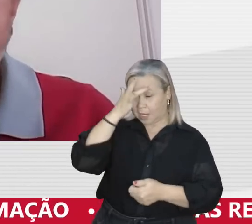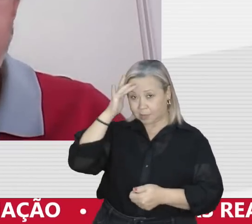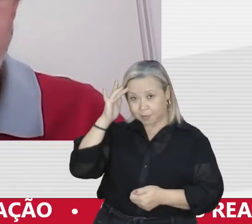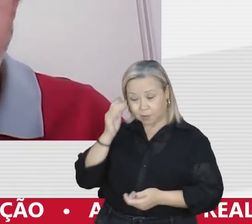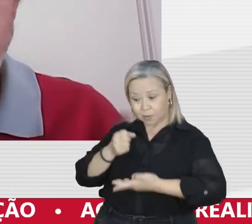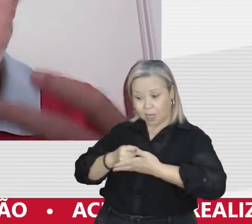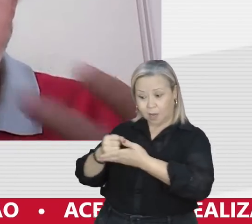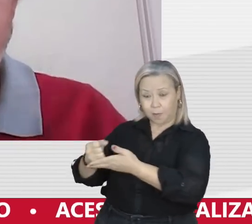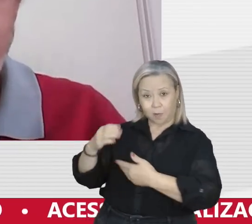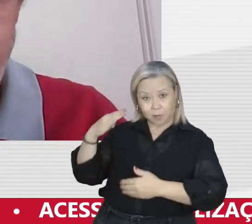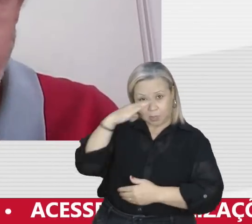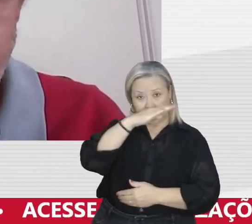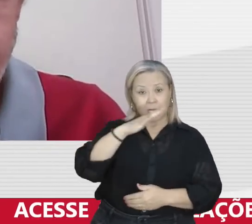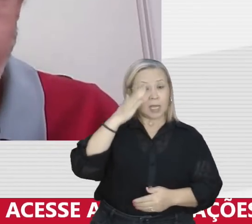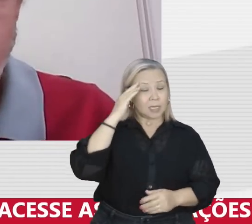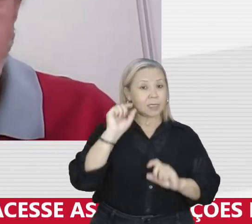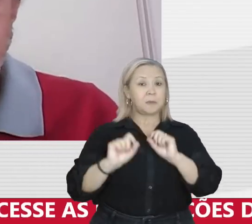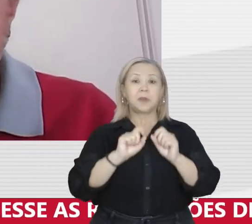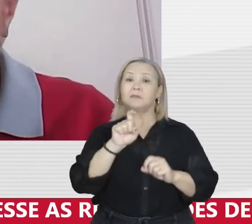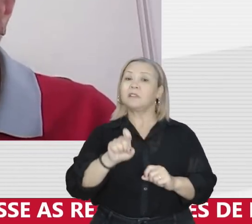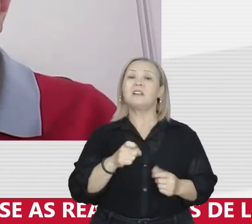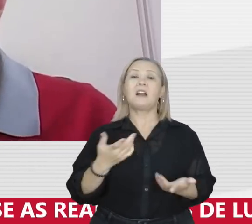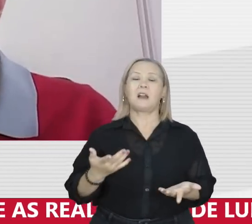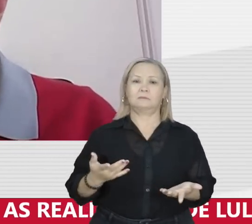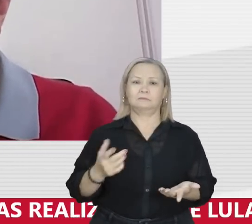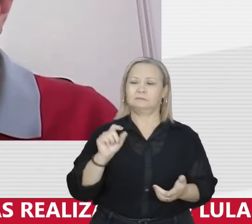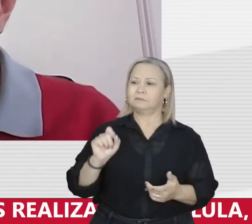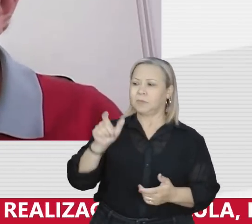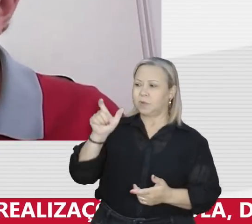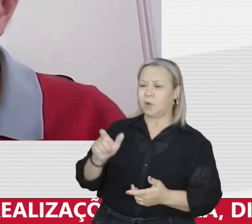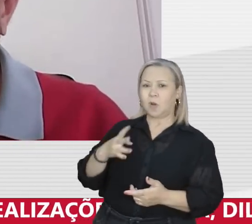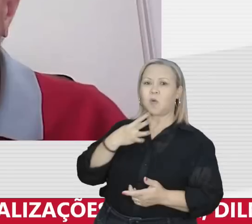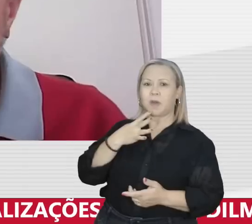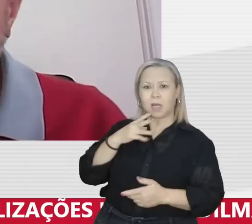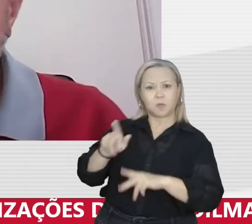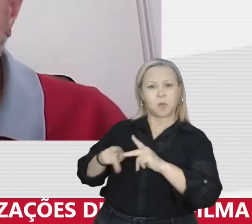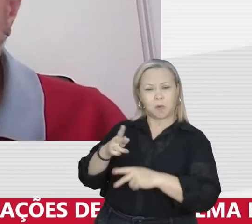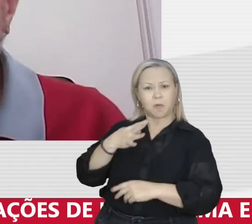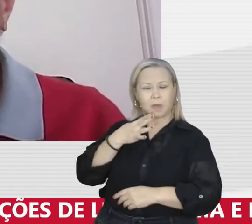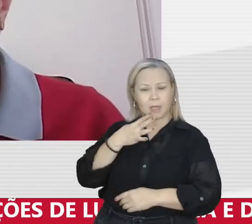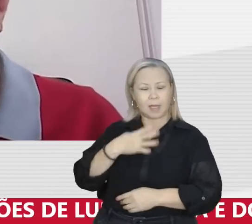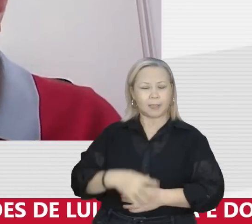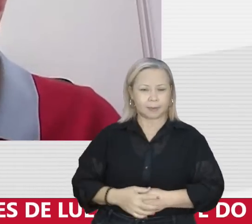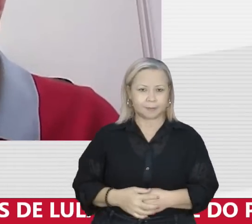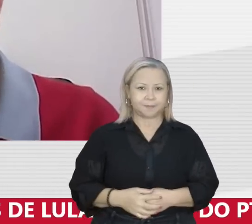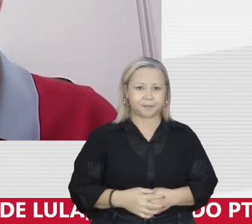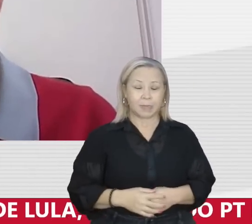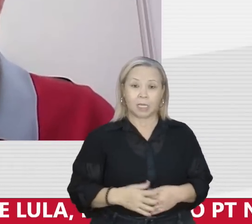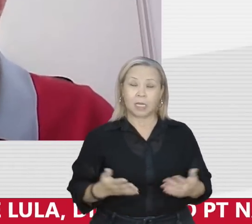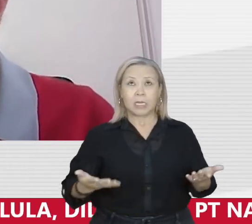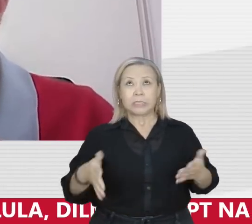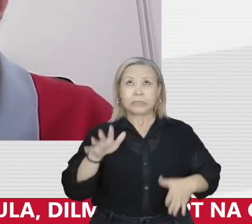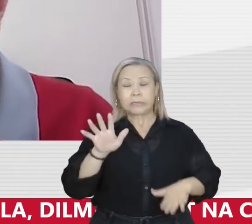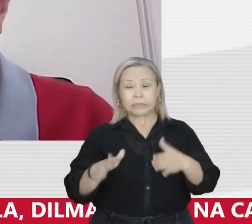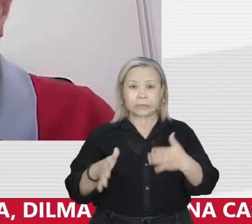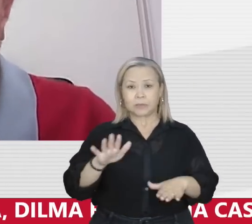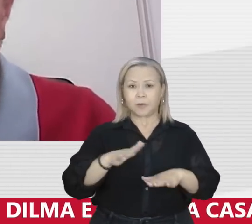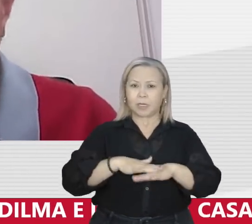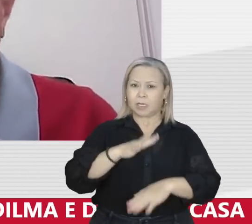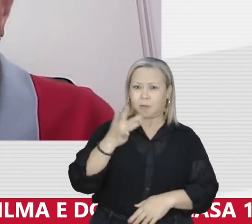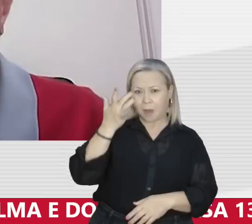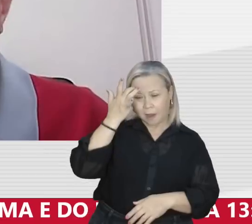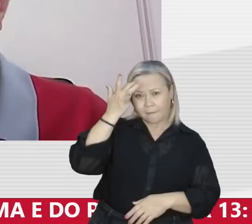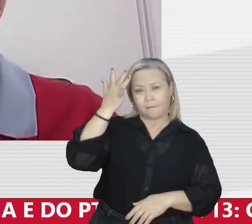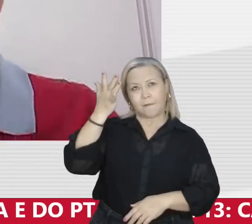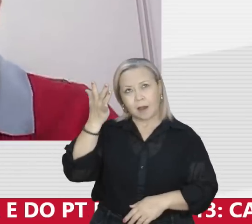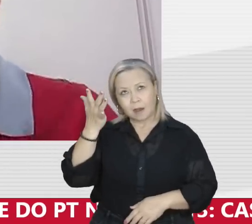Bolsonaro sabendo que Bolsonaro é isso. Então, eu sempre tenho dito, Paulo, que talvez seja mais fácil, embora vai ser